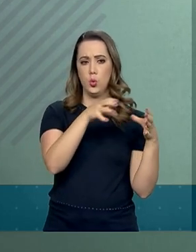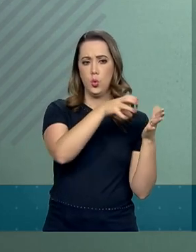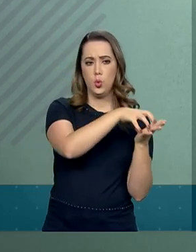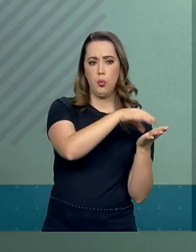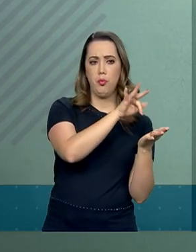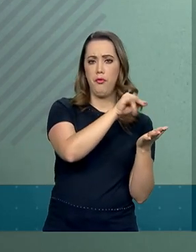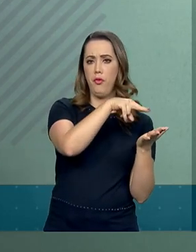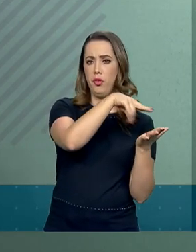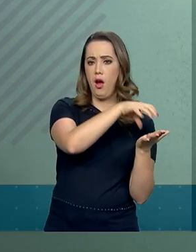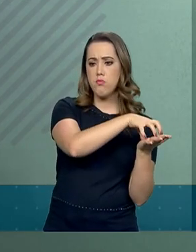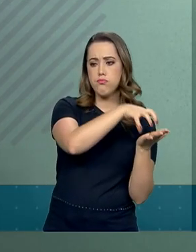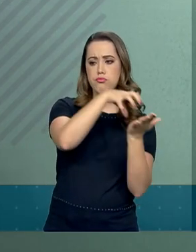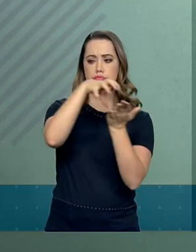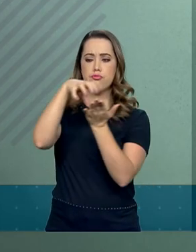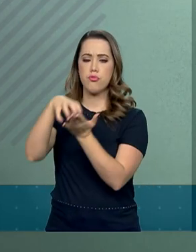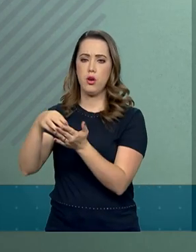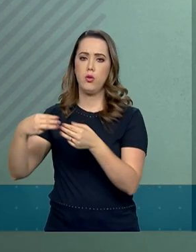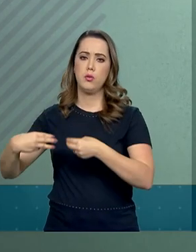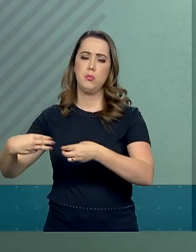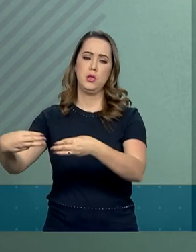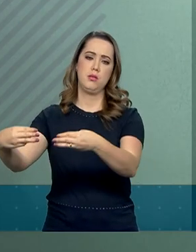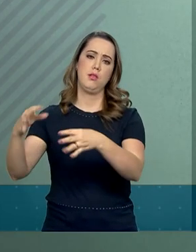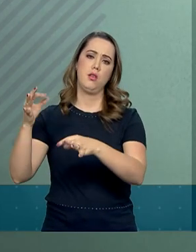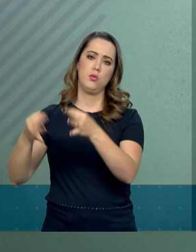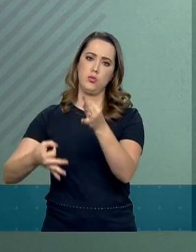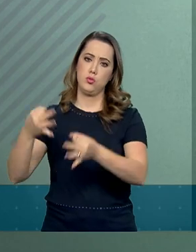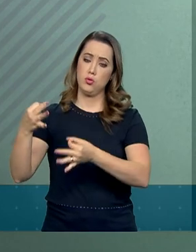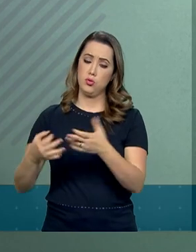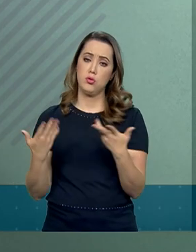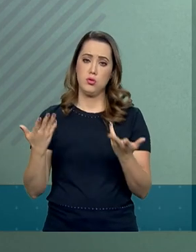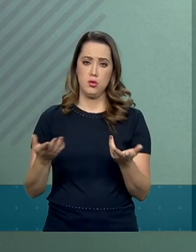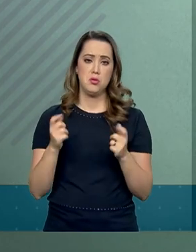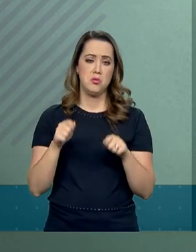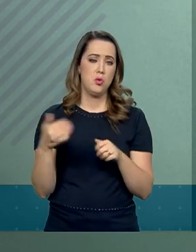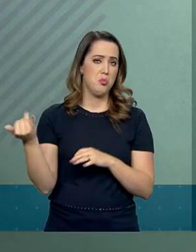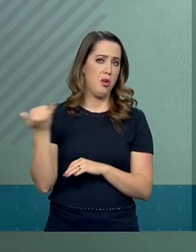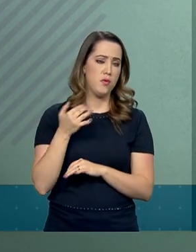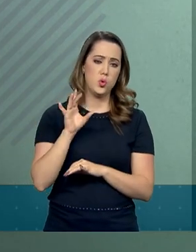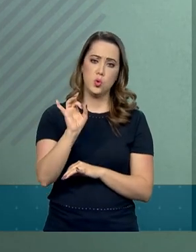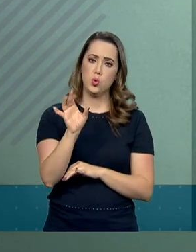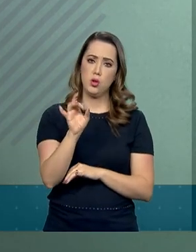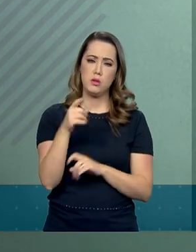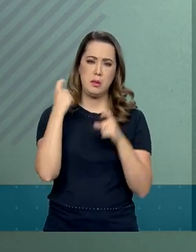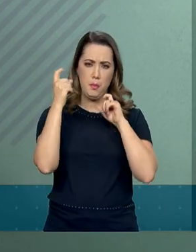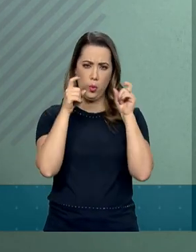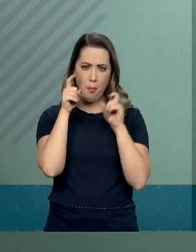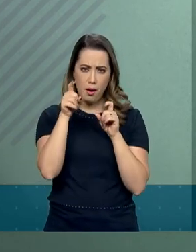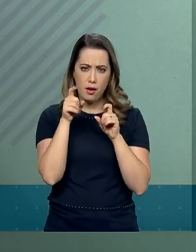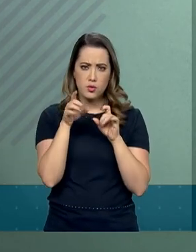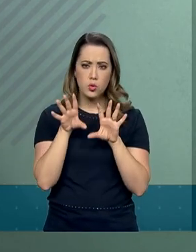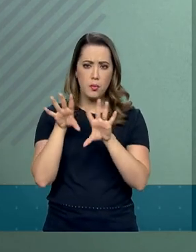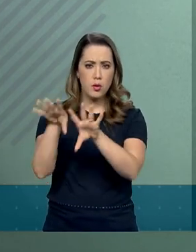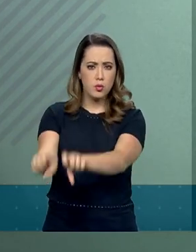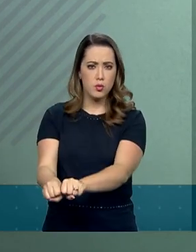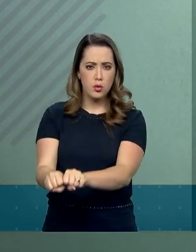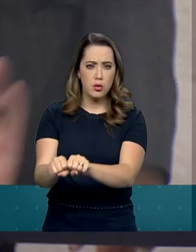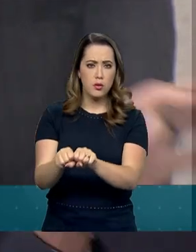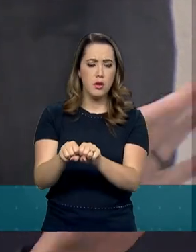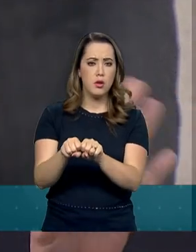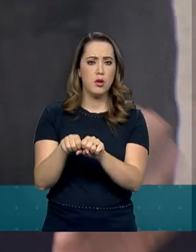posso questioná lo e passar para vocês efetivamente for dia interesse então você está preocupado com a questão dos ianomâmis o que